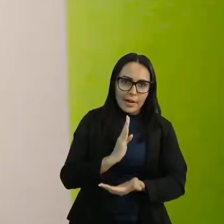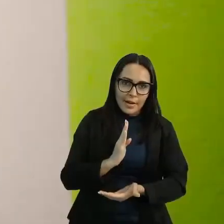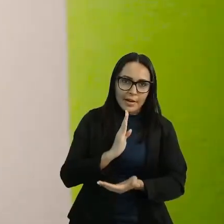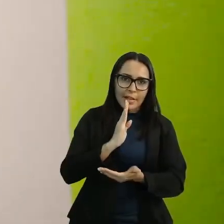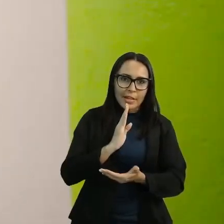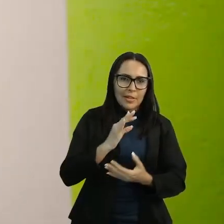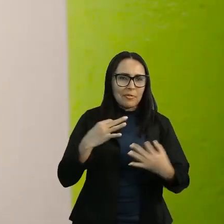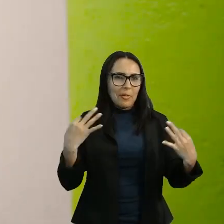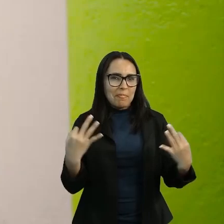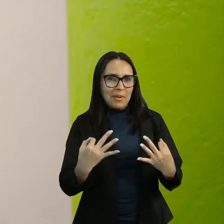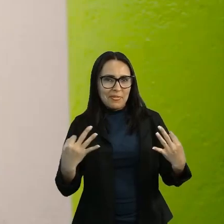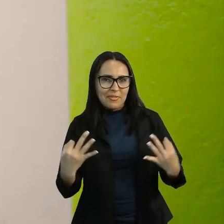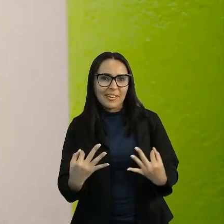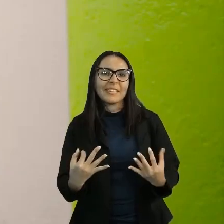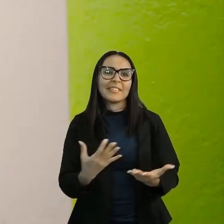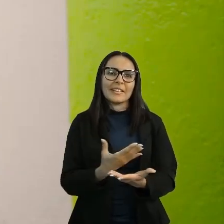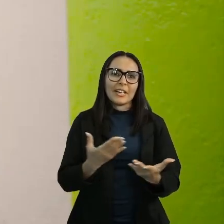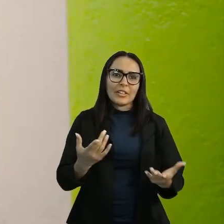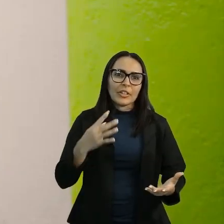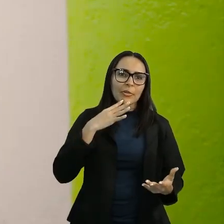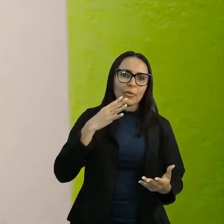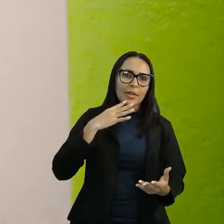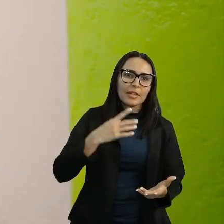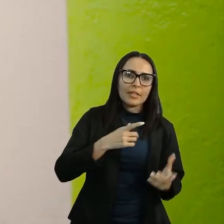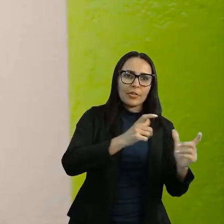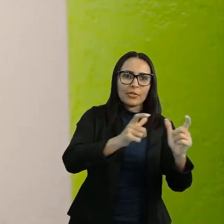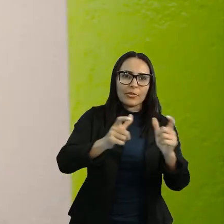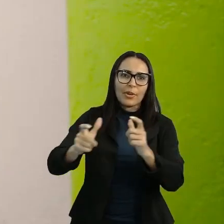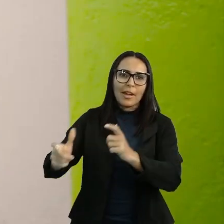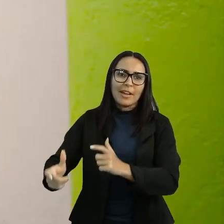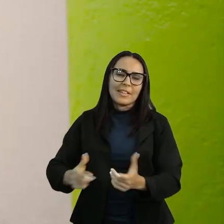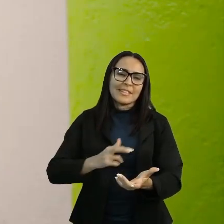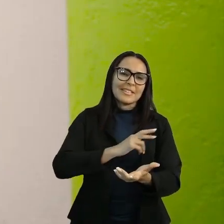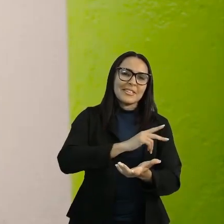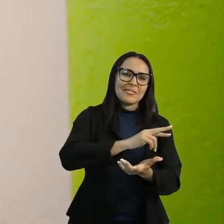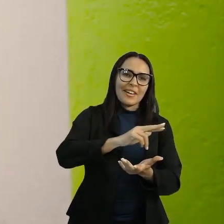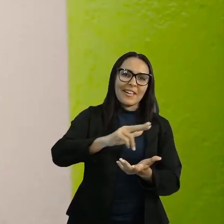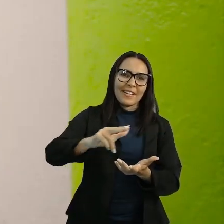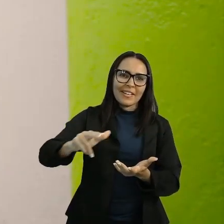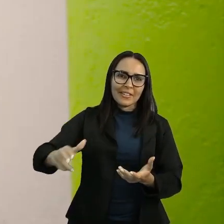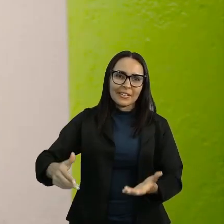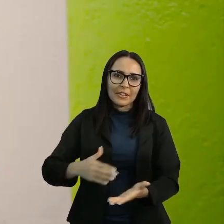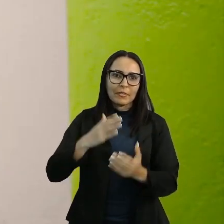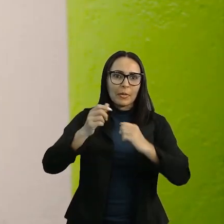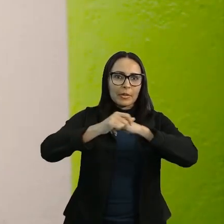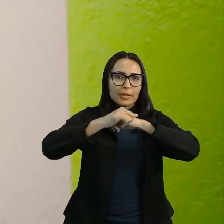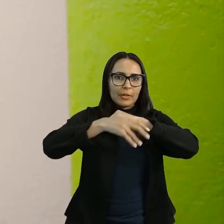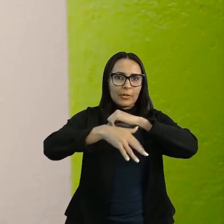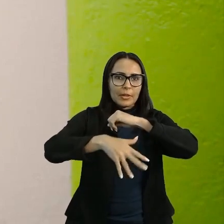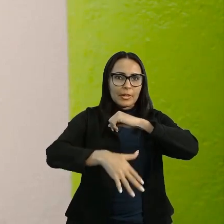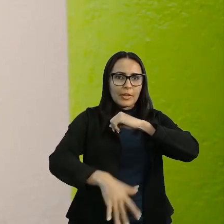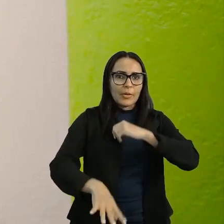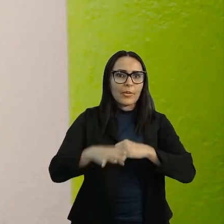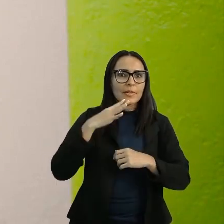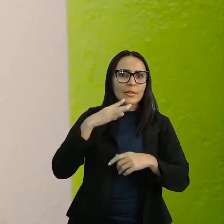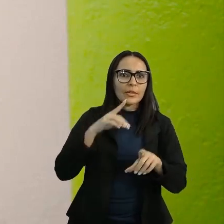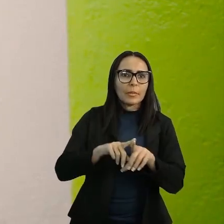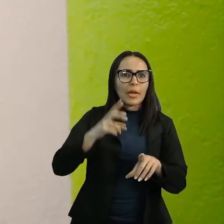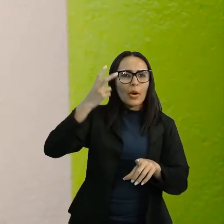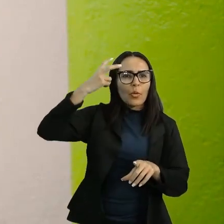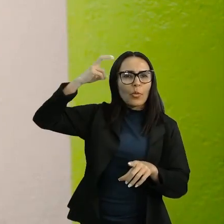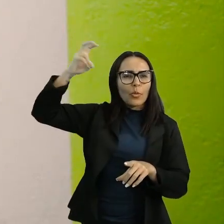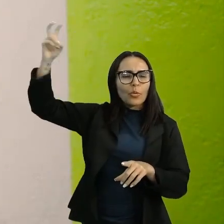5 estrelas, uma única pessoa, porque ela falou, o acesso é muito difícil, a gente falou, logo por causa disso, elogiaram a receptividade, a culinária, mas o